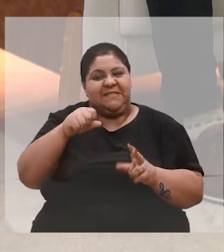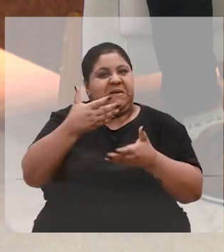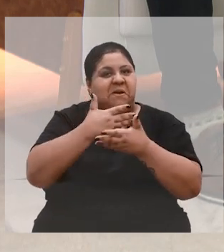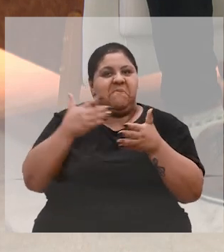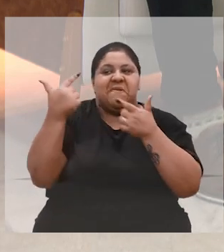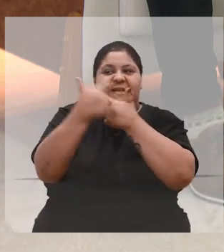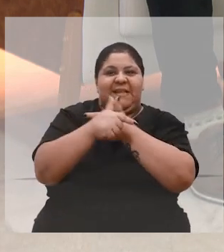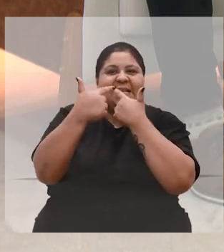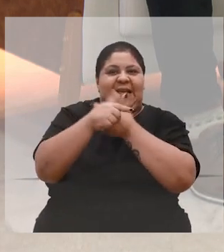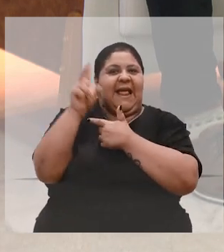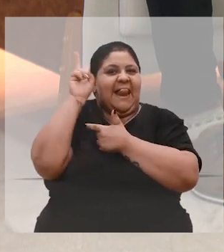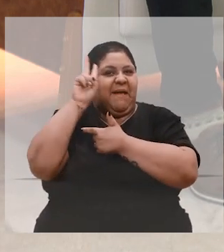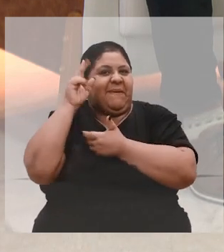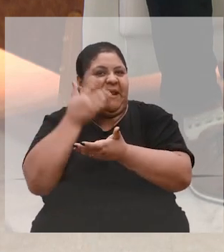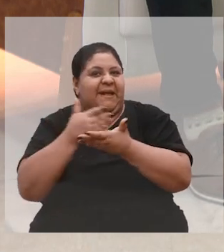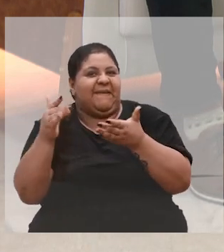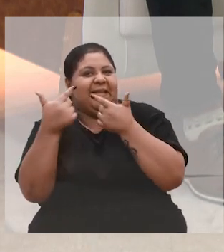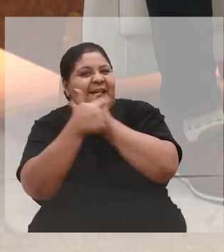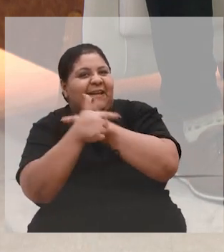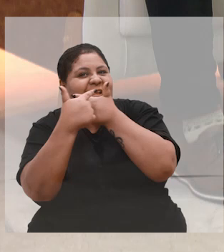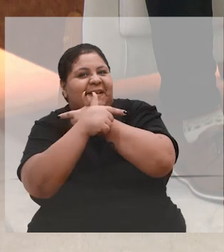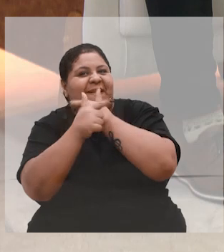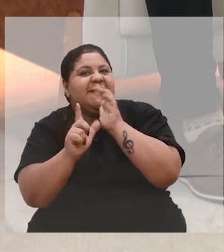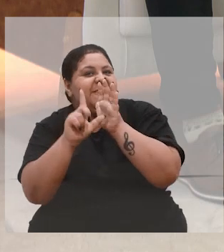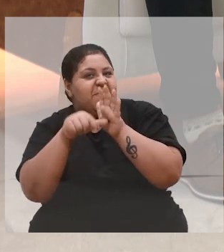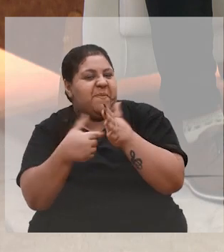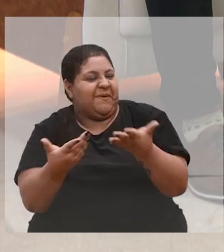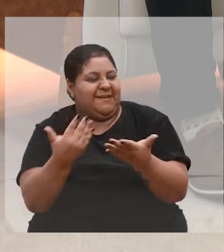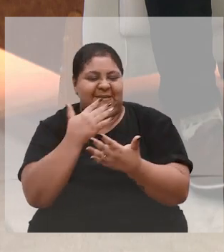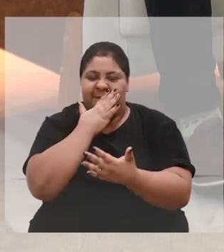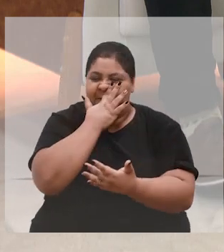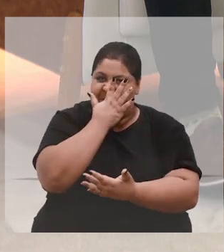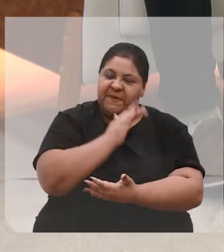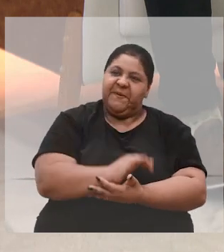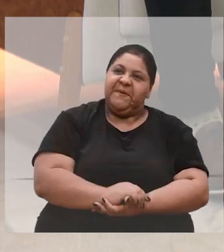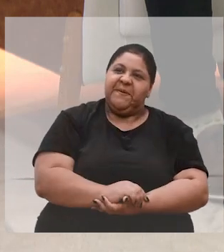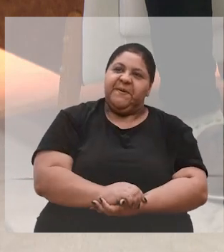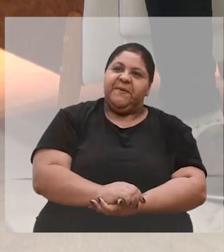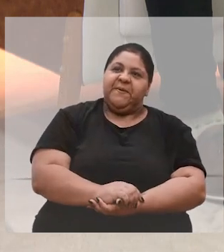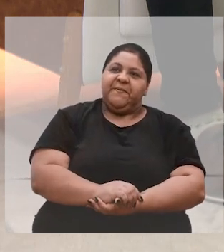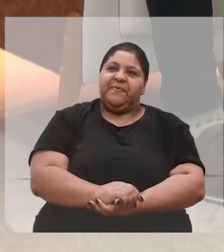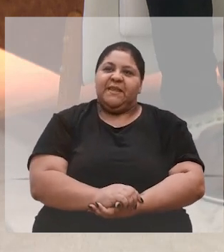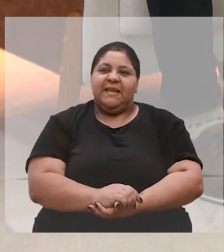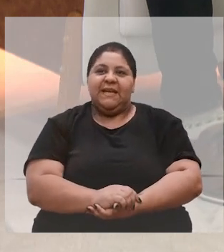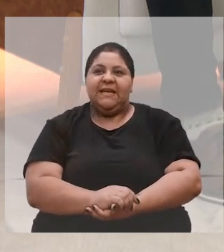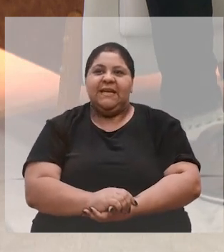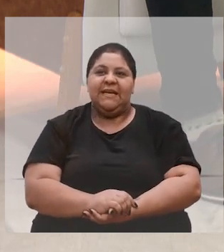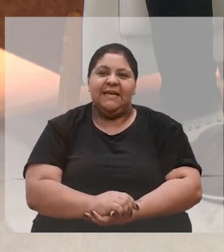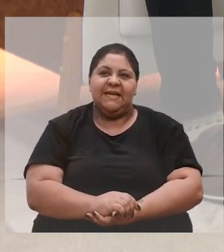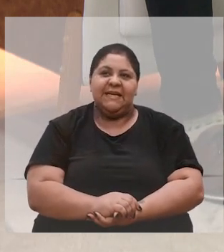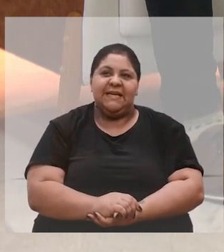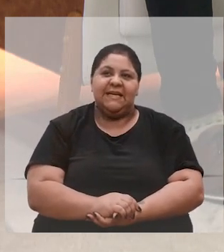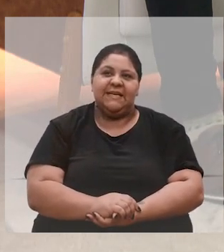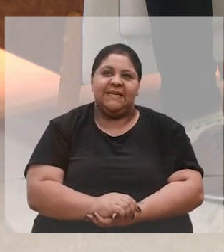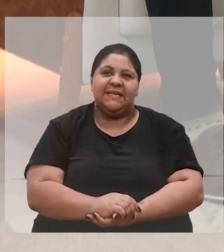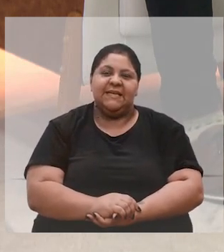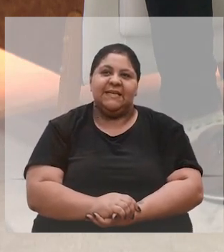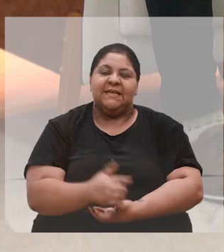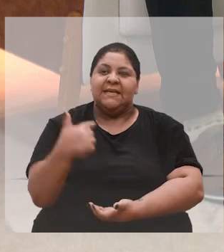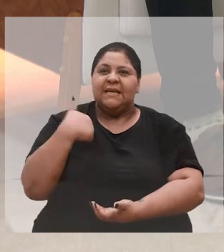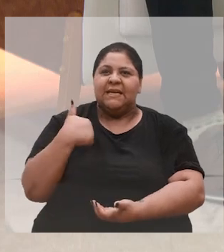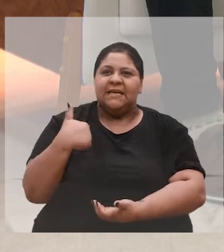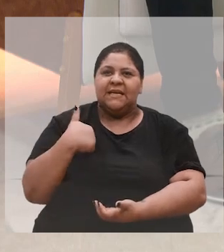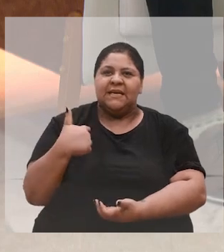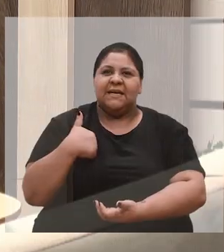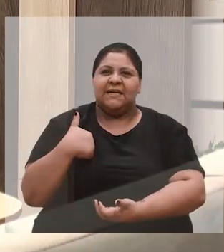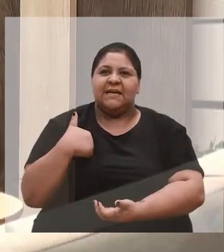Sim. Só de lembrar ele já... Aí é depois, Arthur. Sim. Ela fica meio fora do contexto, assim.